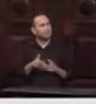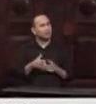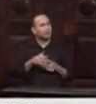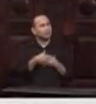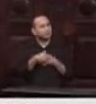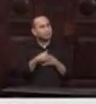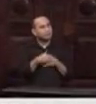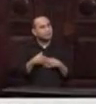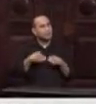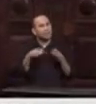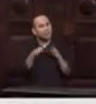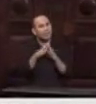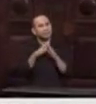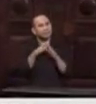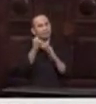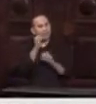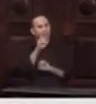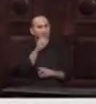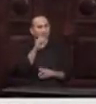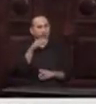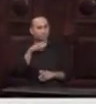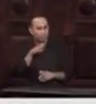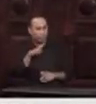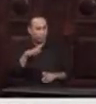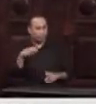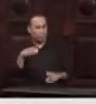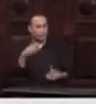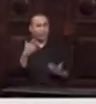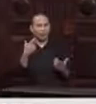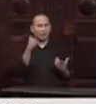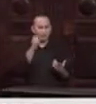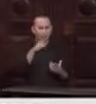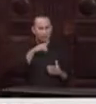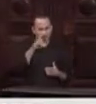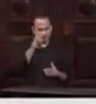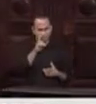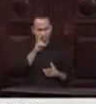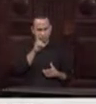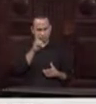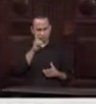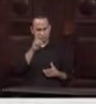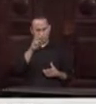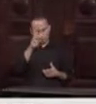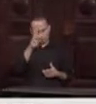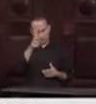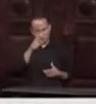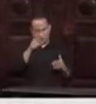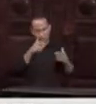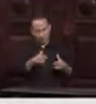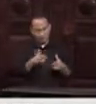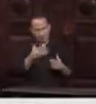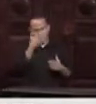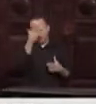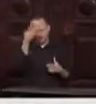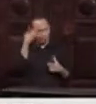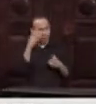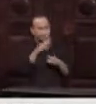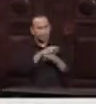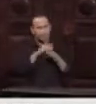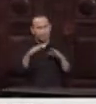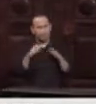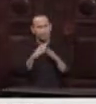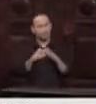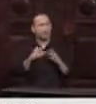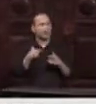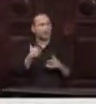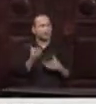na casa da dona Dilma lá, uma liderança local, várias famílias, vários moradores e moradoras ali estiveram. Eu me